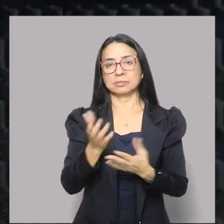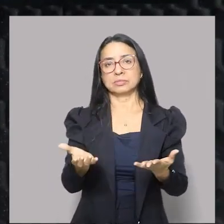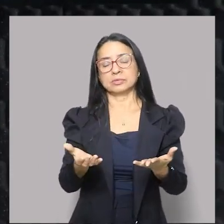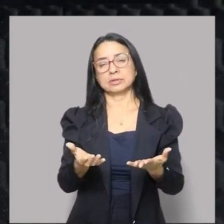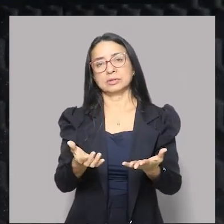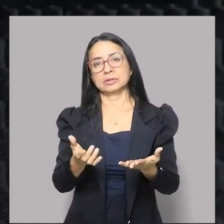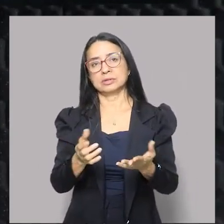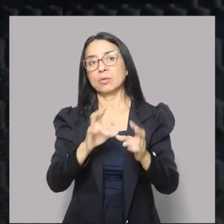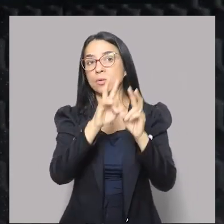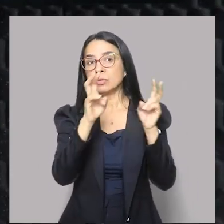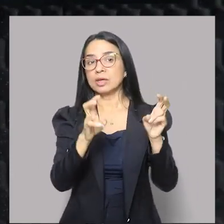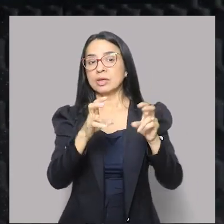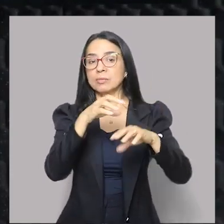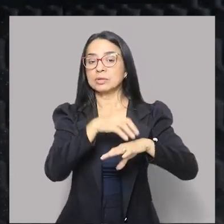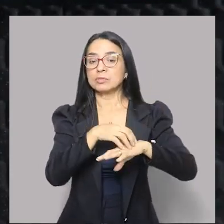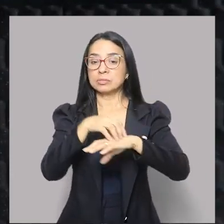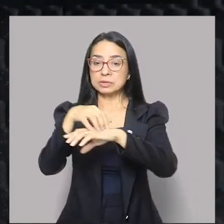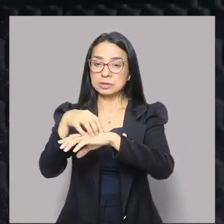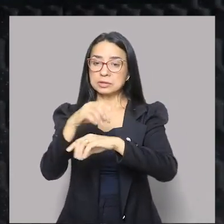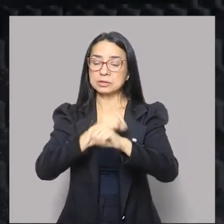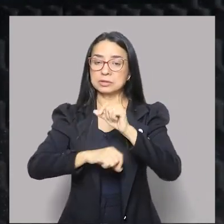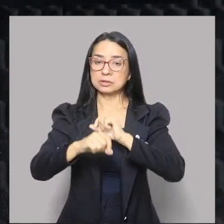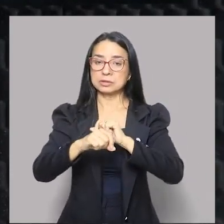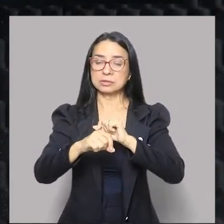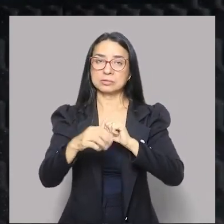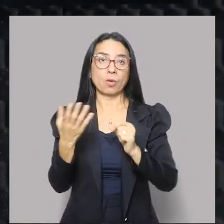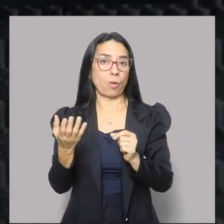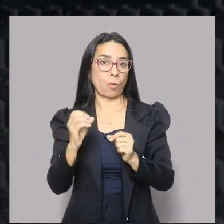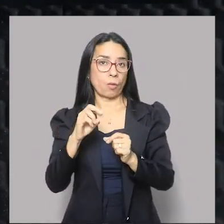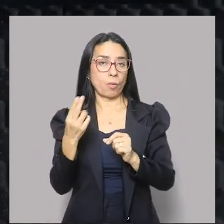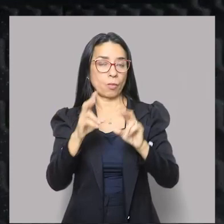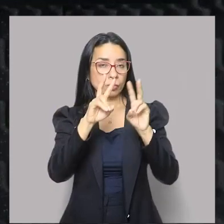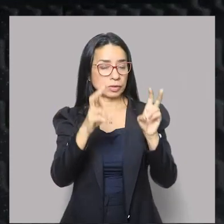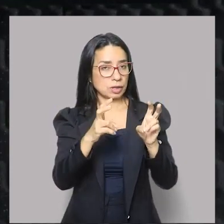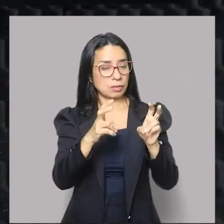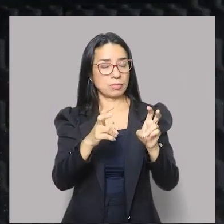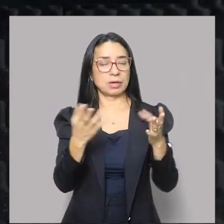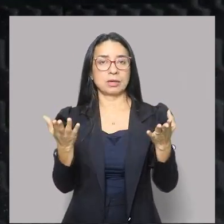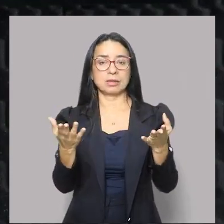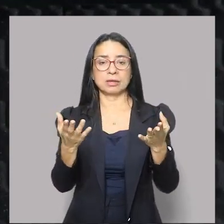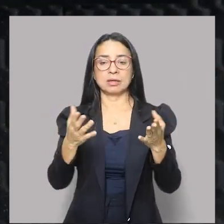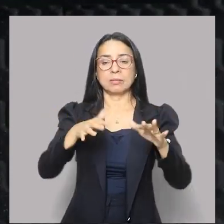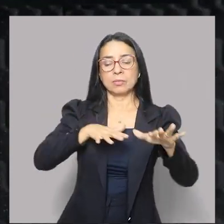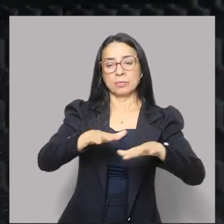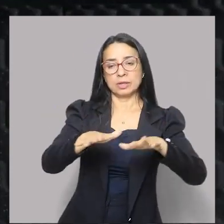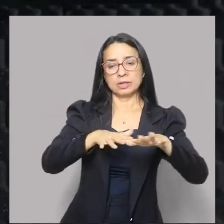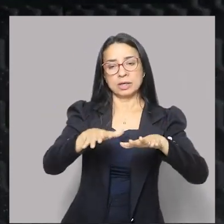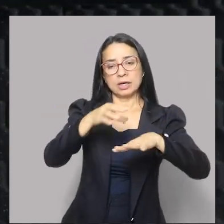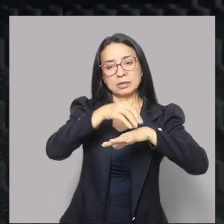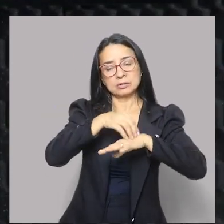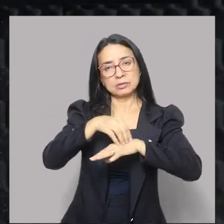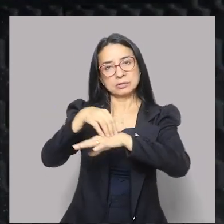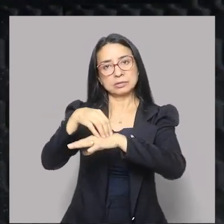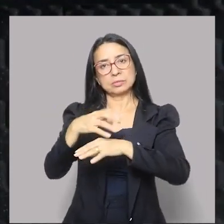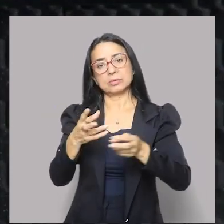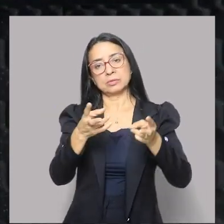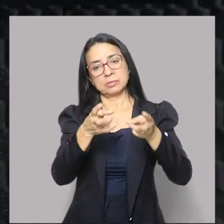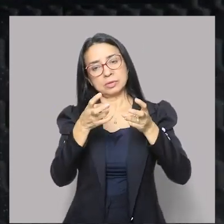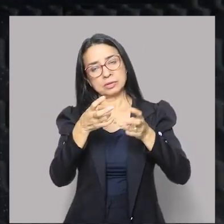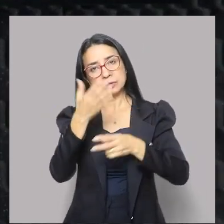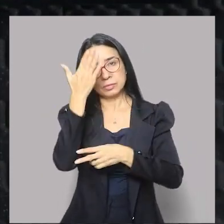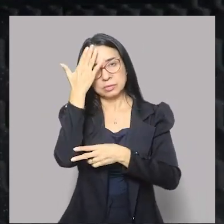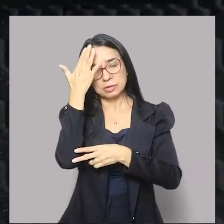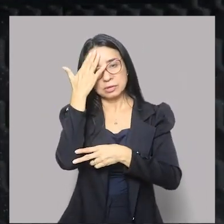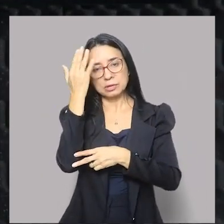daria certo? Daria. Se fosse sobre mobilidade, se fosse sobre transportes. Percebam que